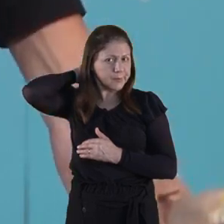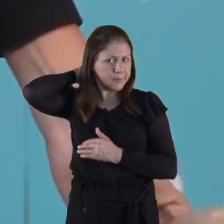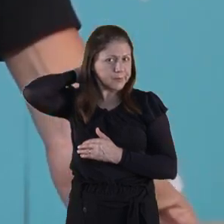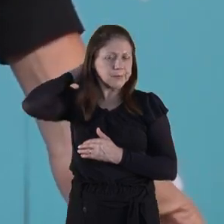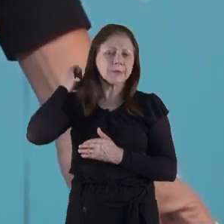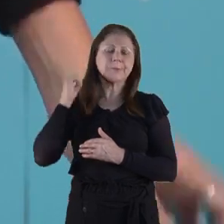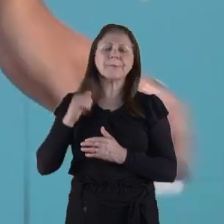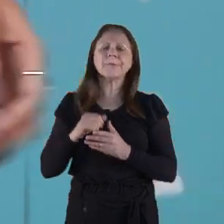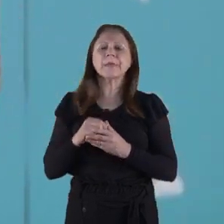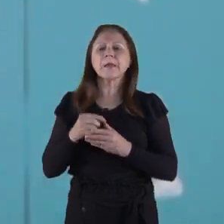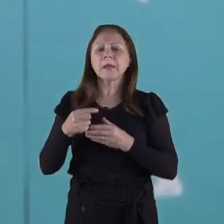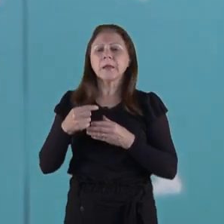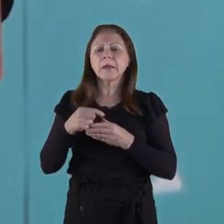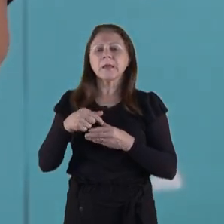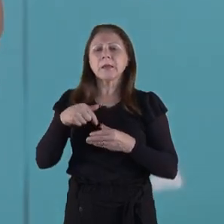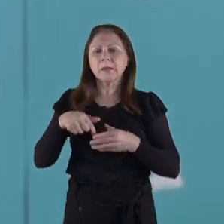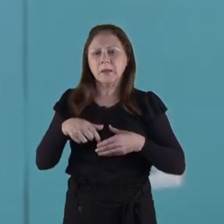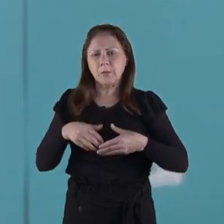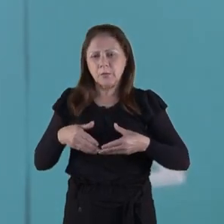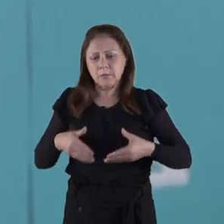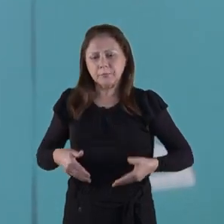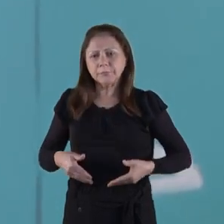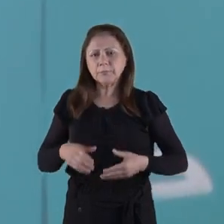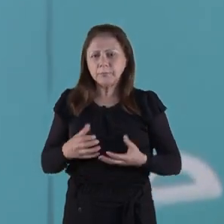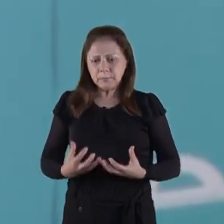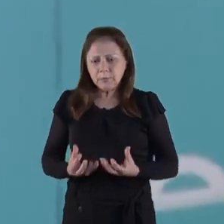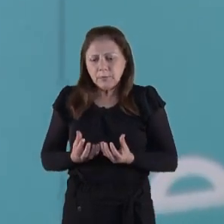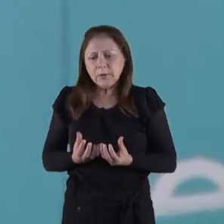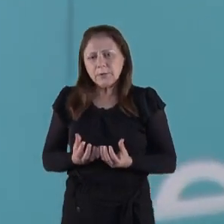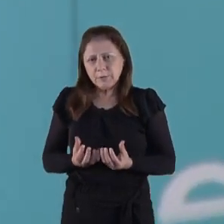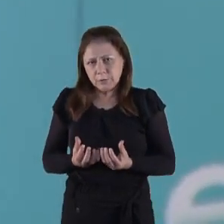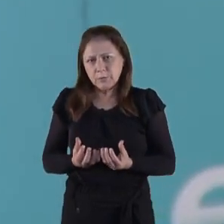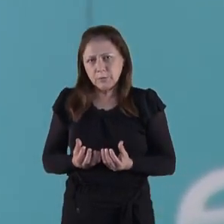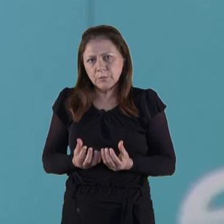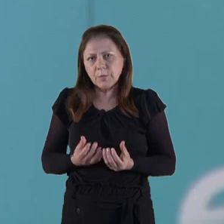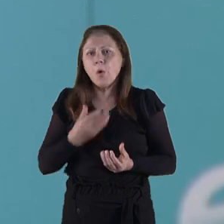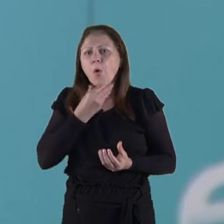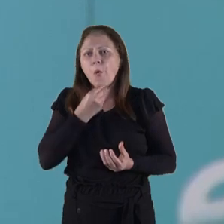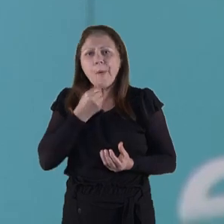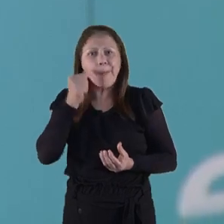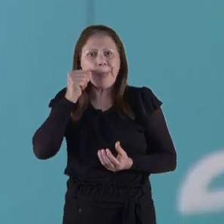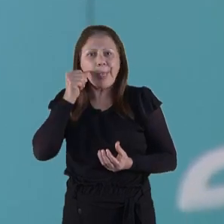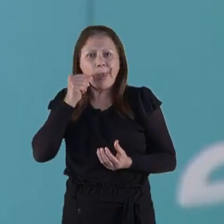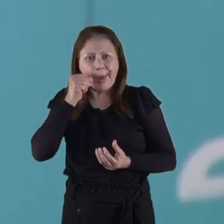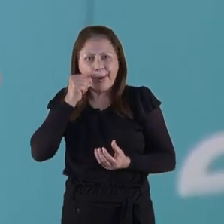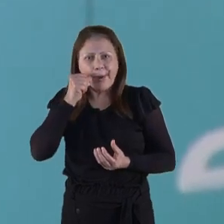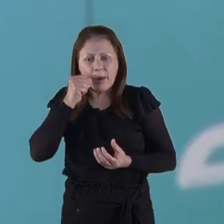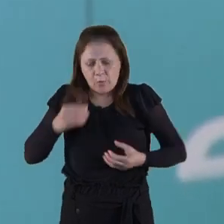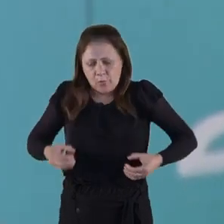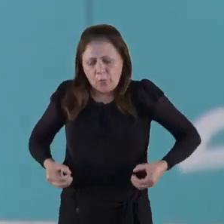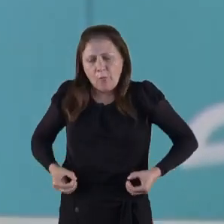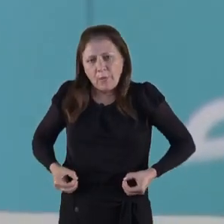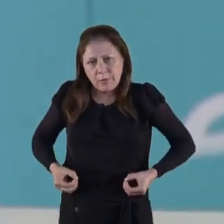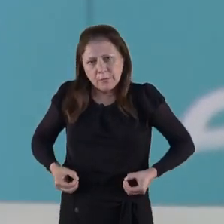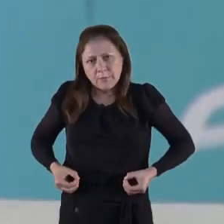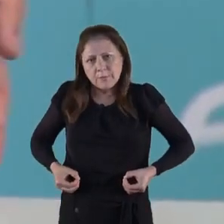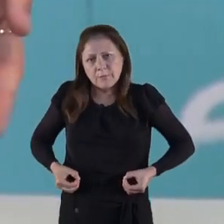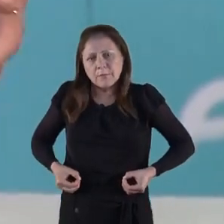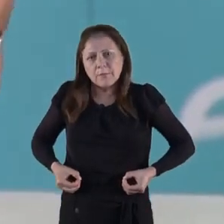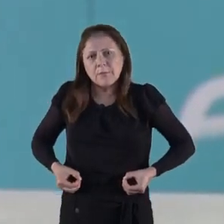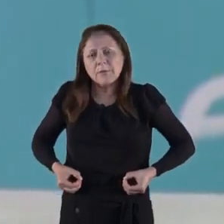vou conseguir mostrar para vocês, mas deveria estar aqui os testículos, né, se ele for um homem, e se for uma mulher, os